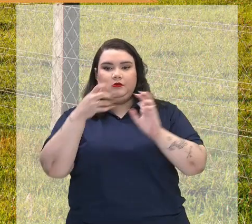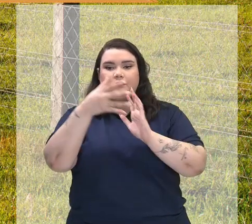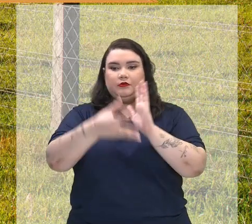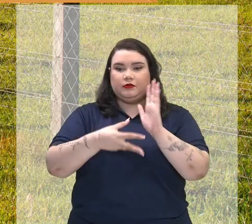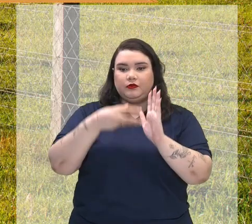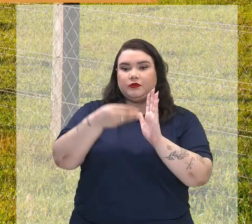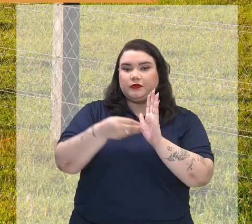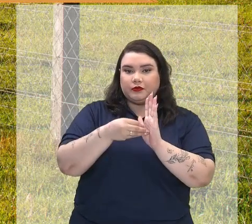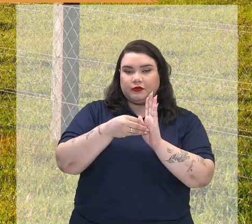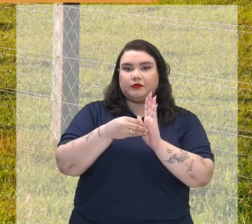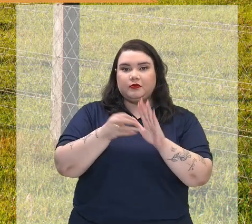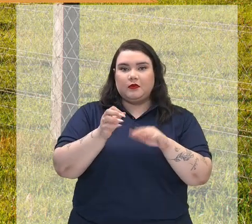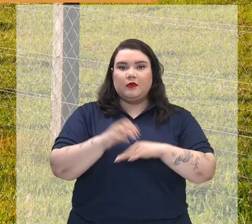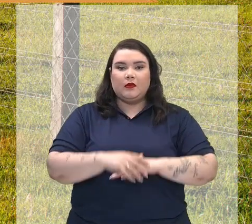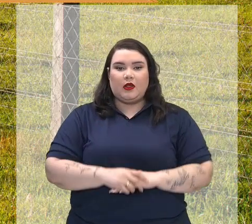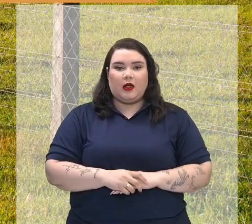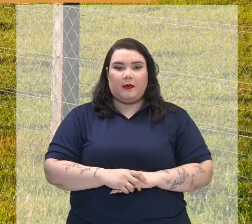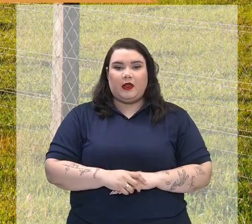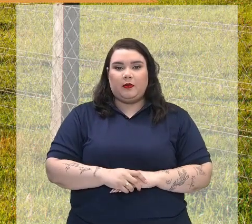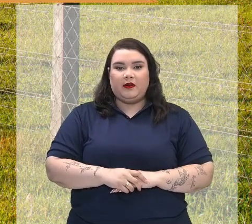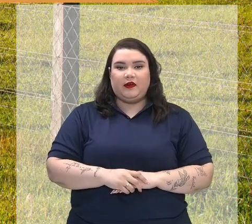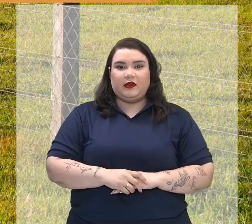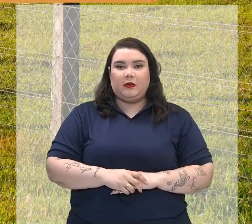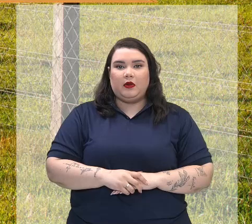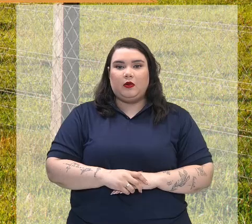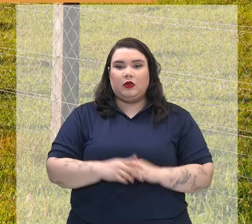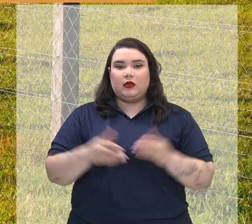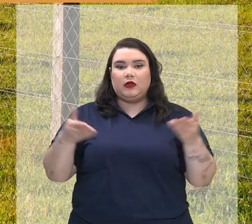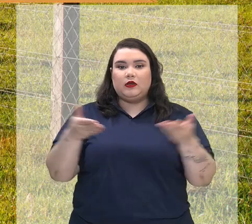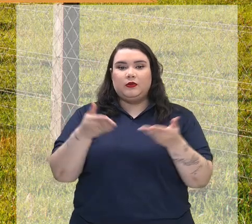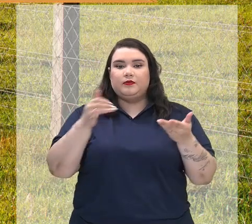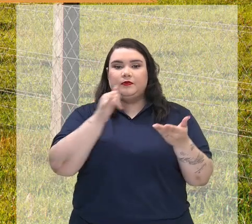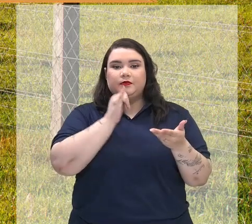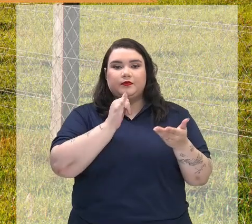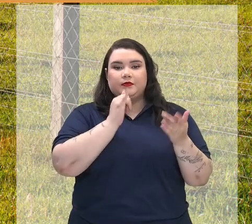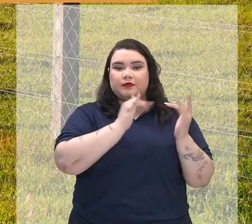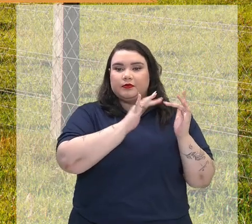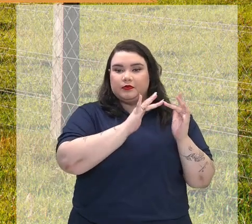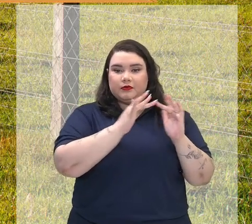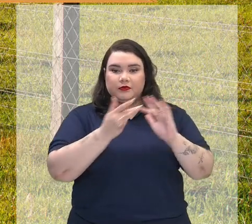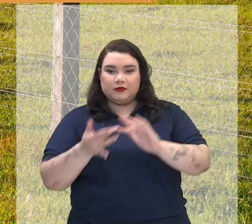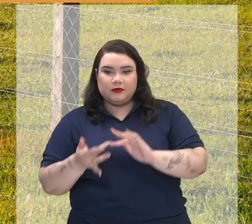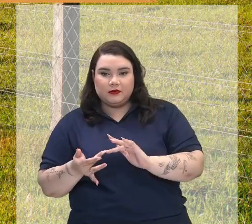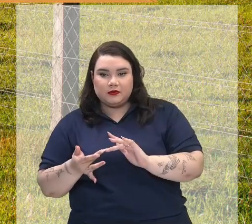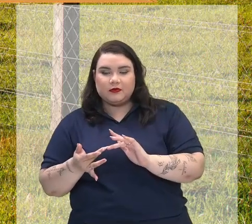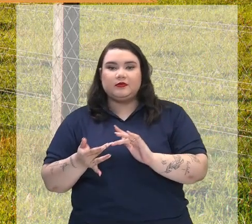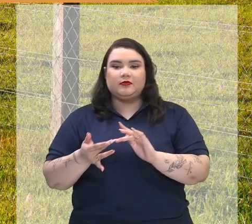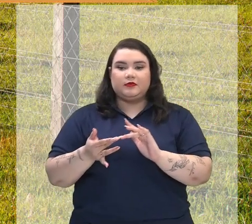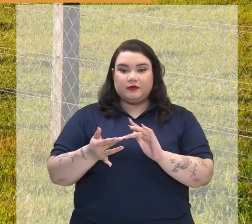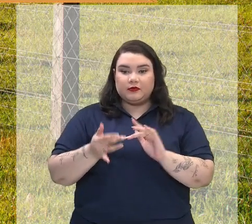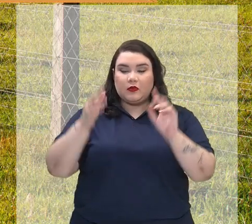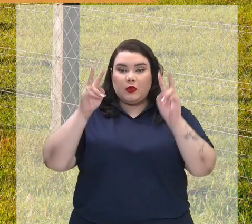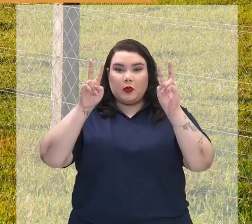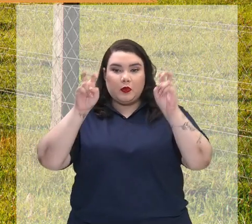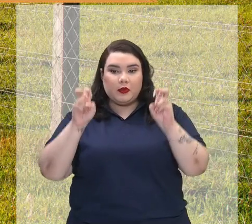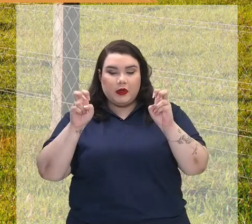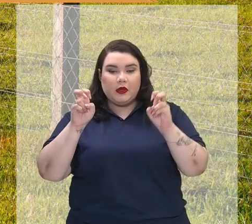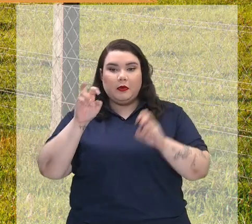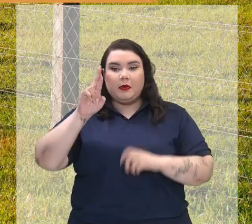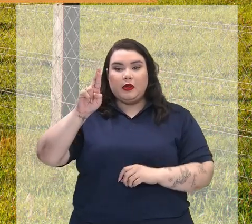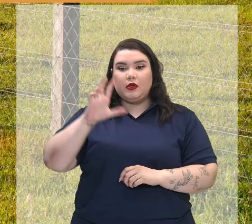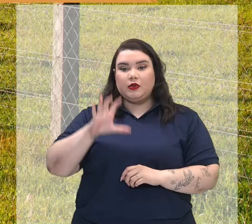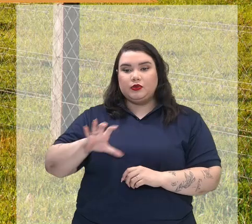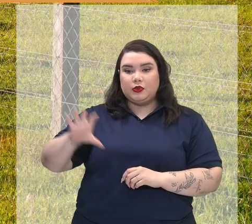amazônica. Agora, vamos ver um exemplo de um contexto de temática